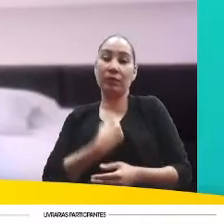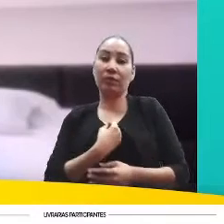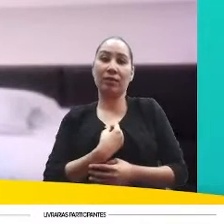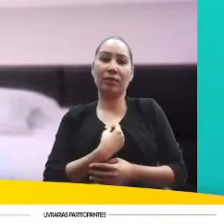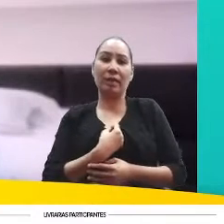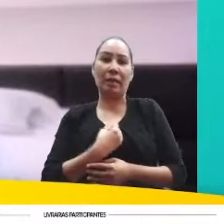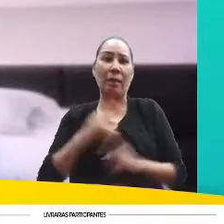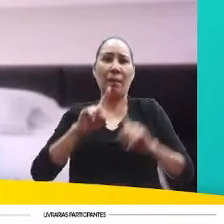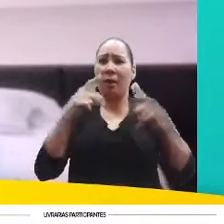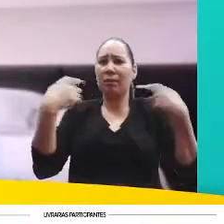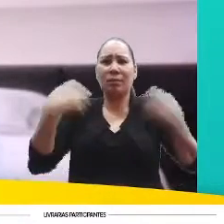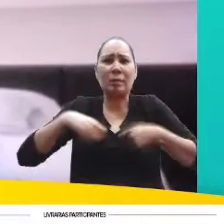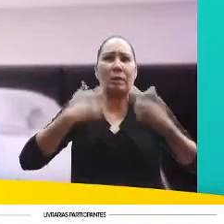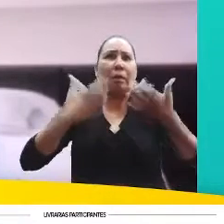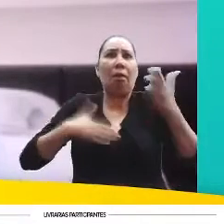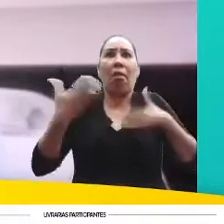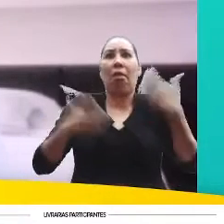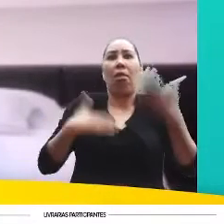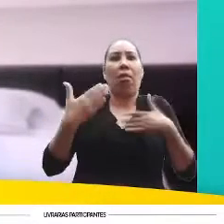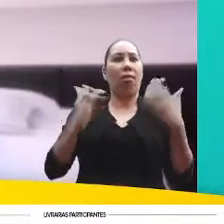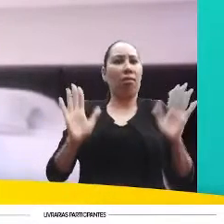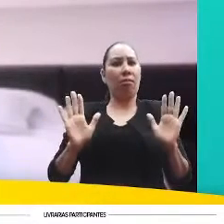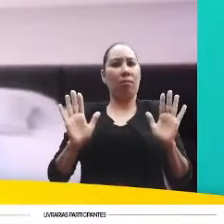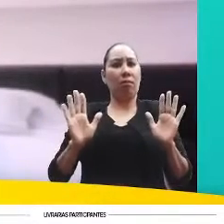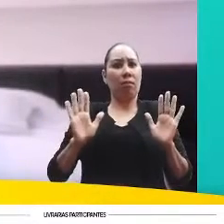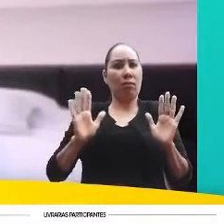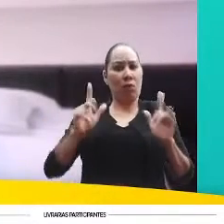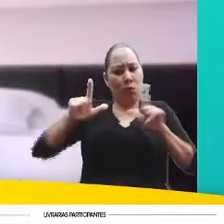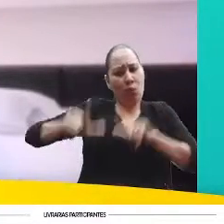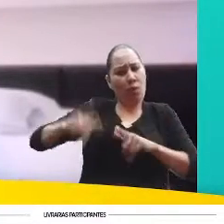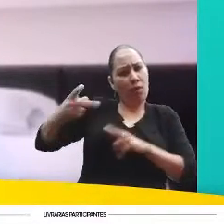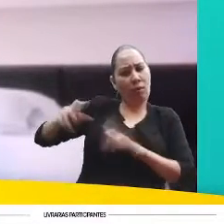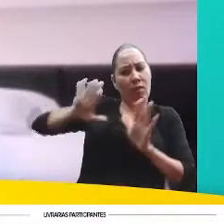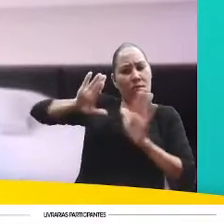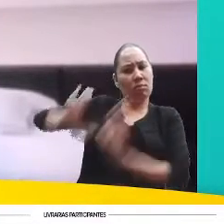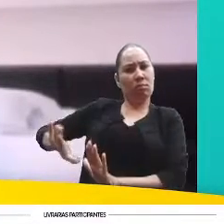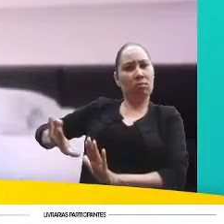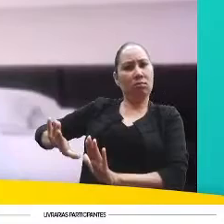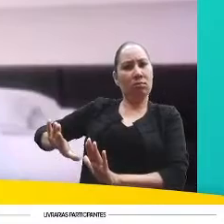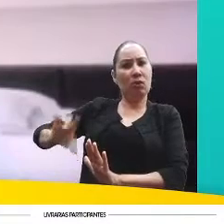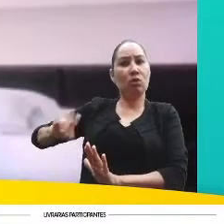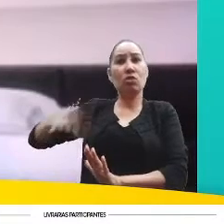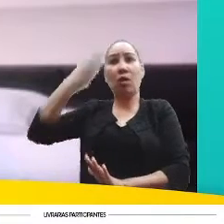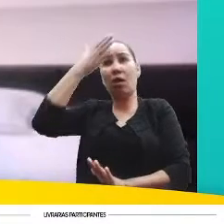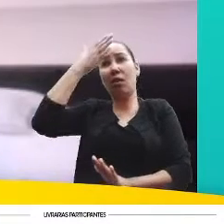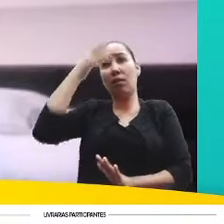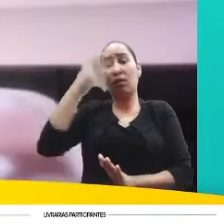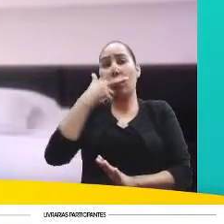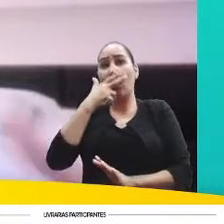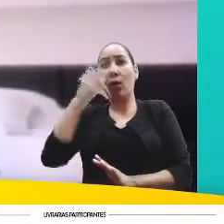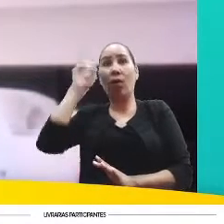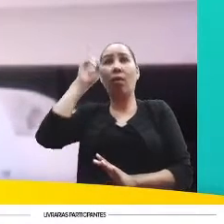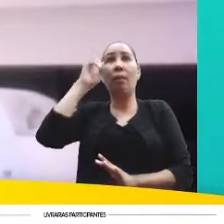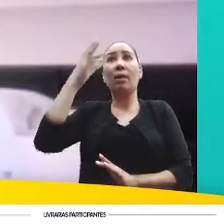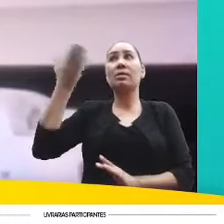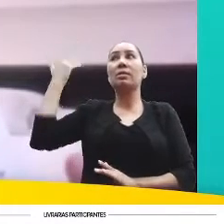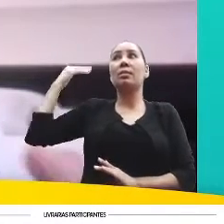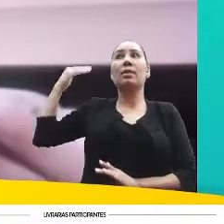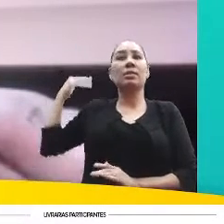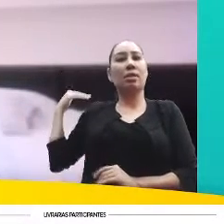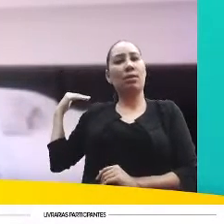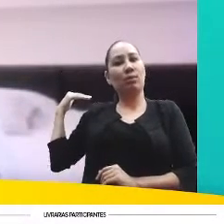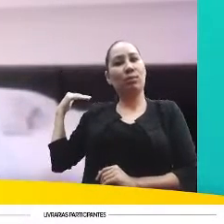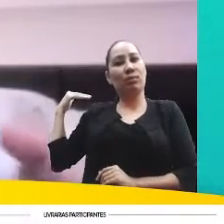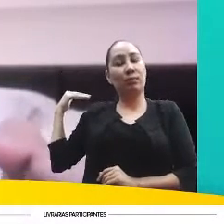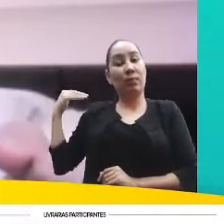o desespero vai começar a ficar no seu lugar, que é apenas uma lembrança do passado. Então, nesse aspecto,